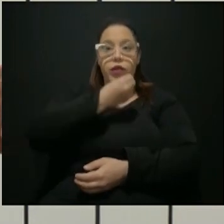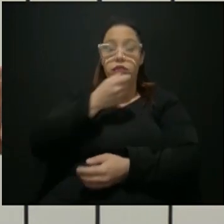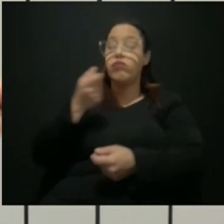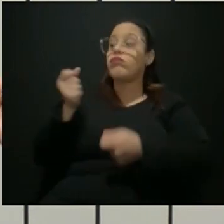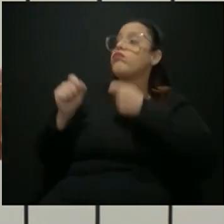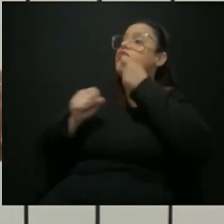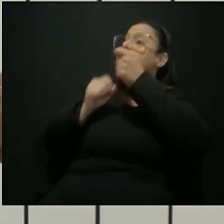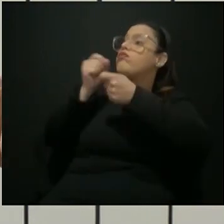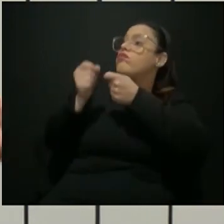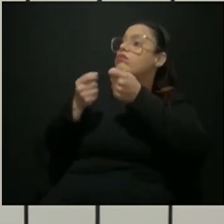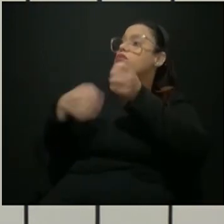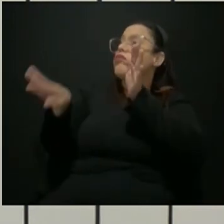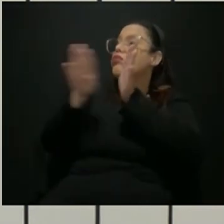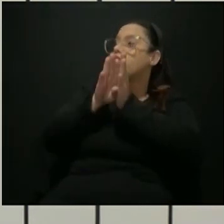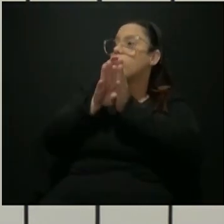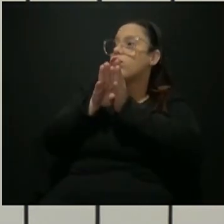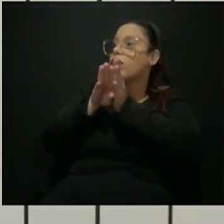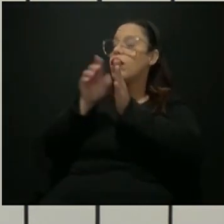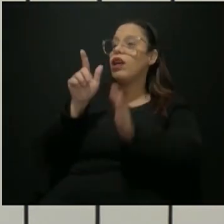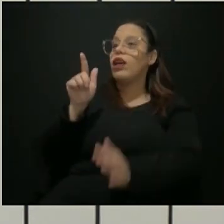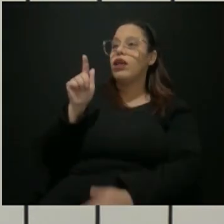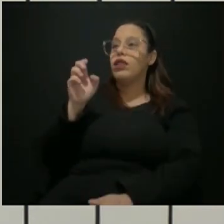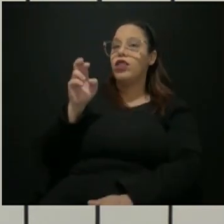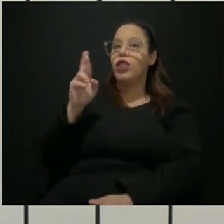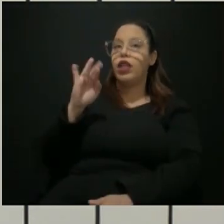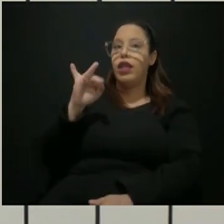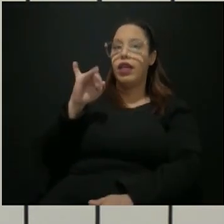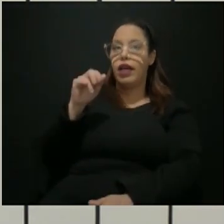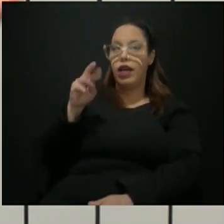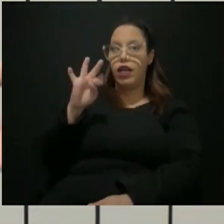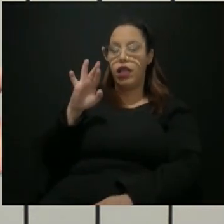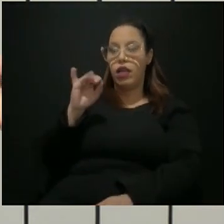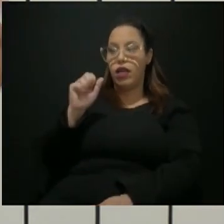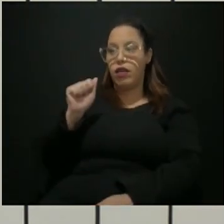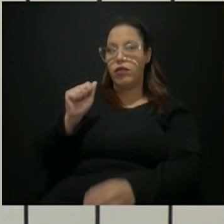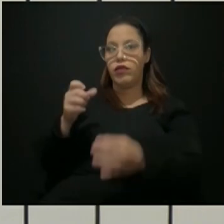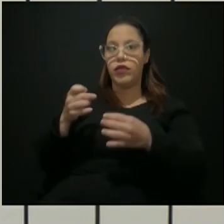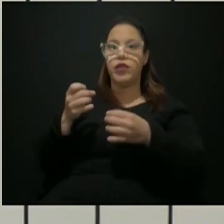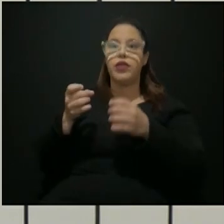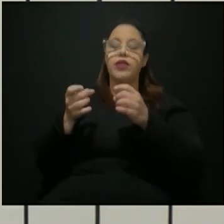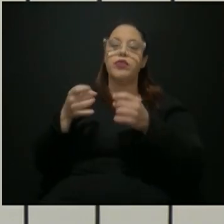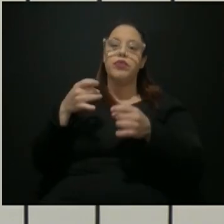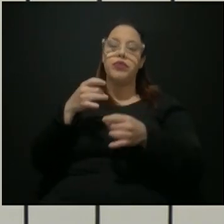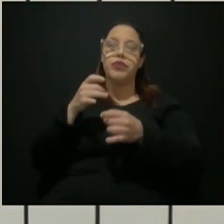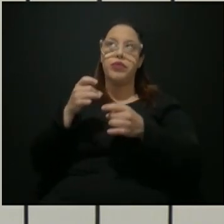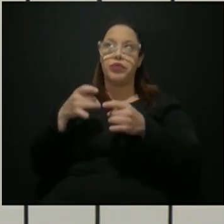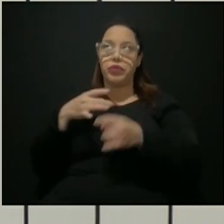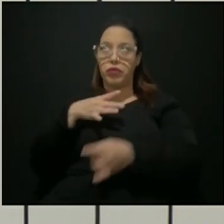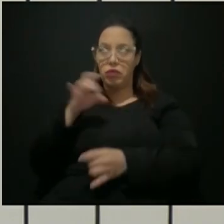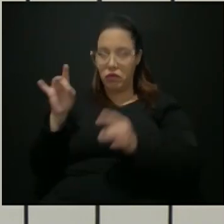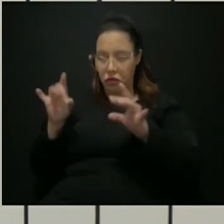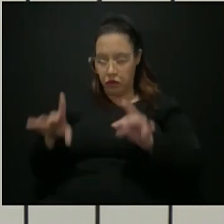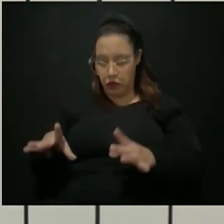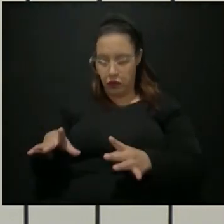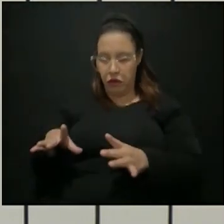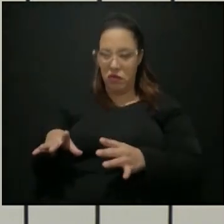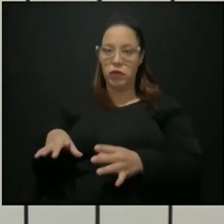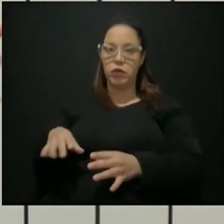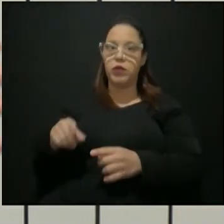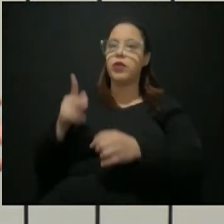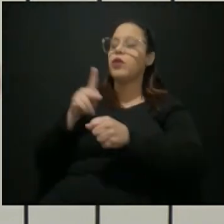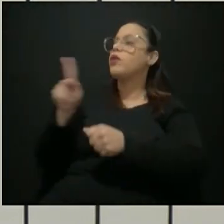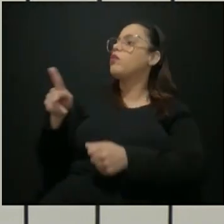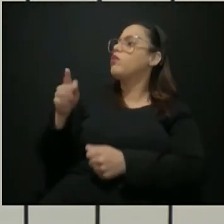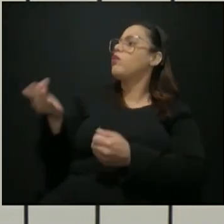figura do geriatra, né, um especialista em saúde do idoso. Uma matéria feita pelo Estadão, professor, trouxe como